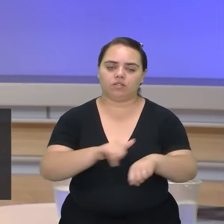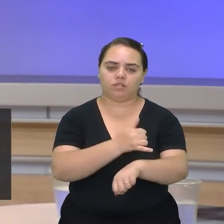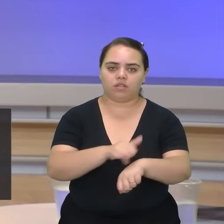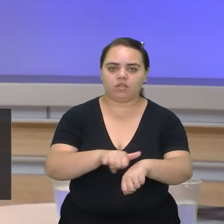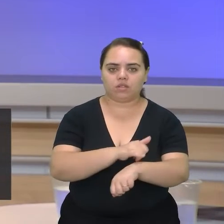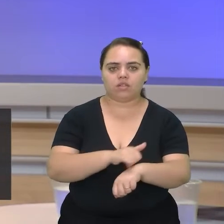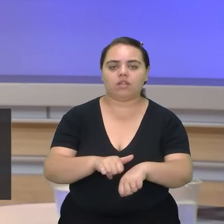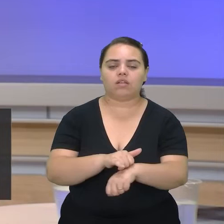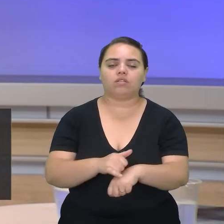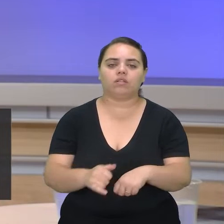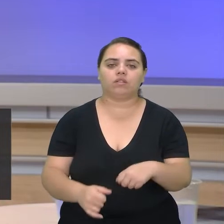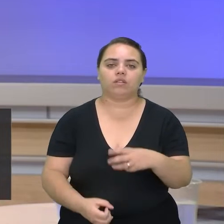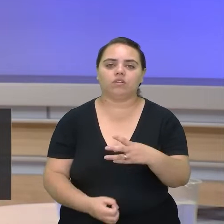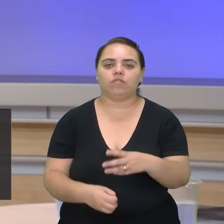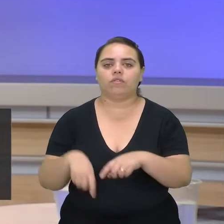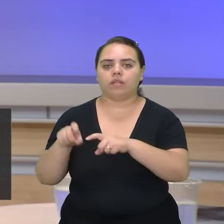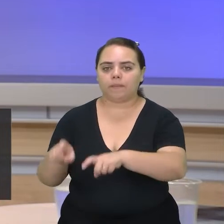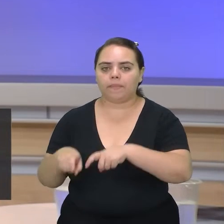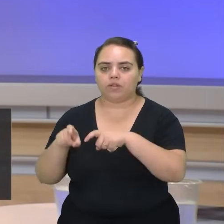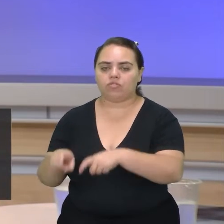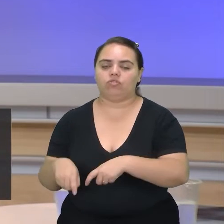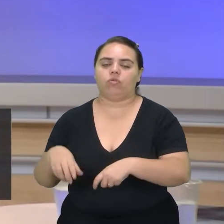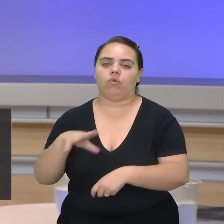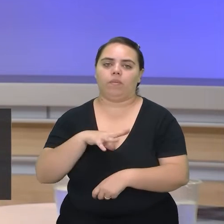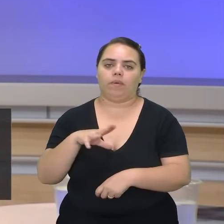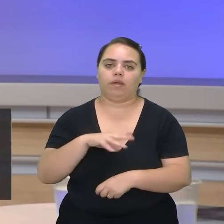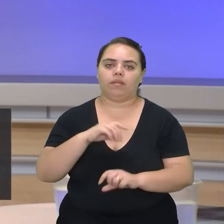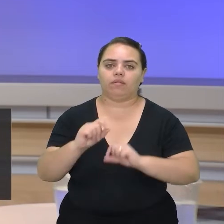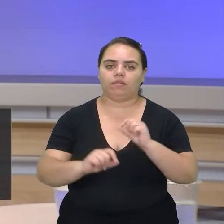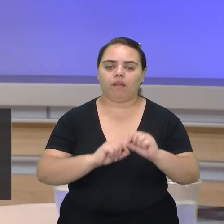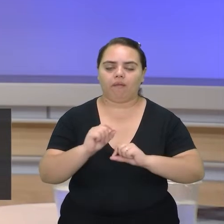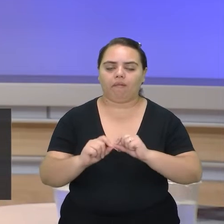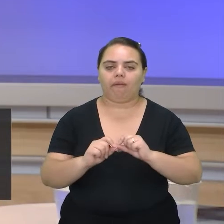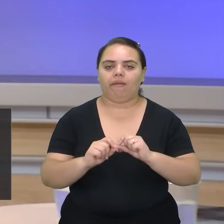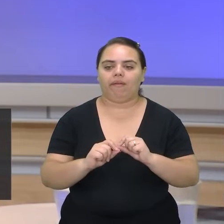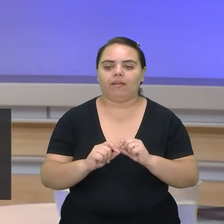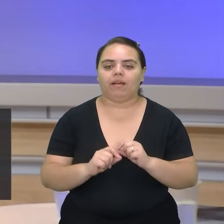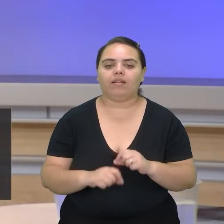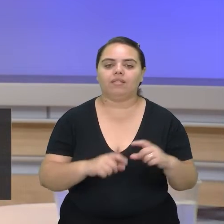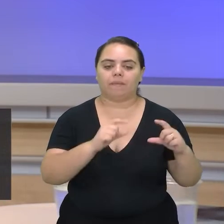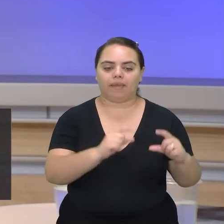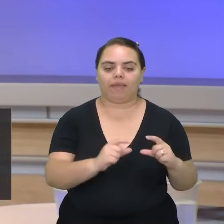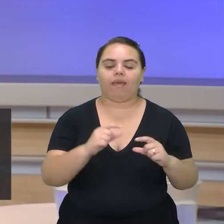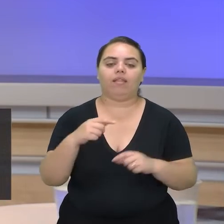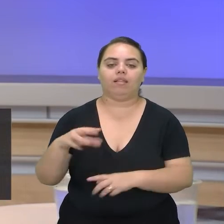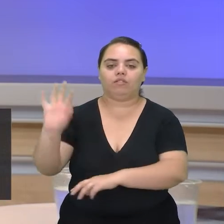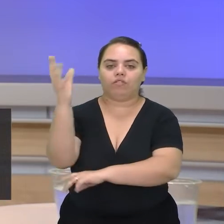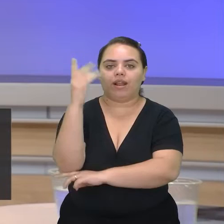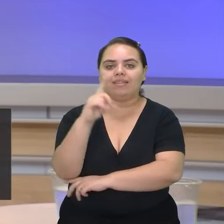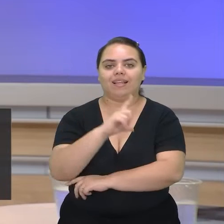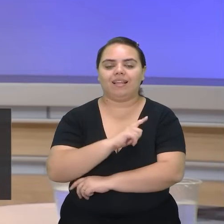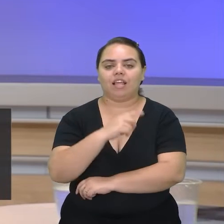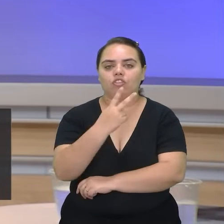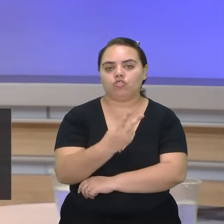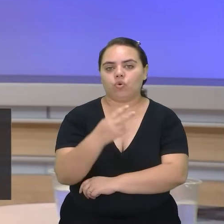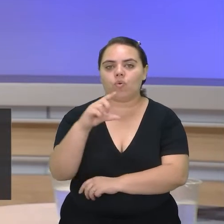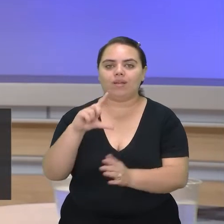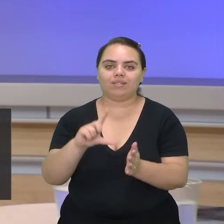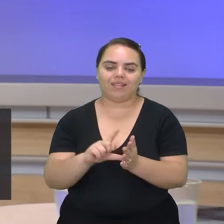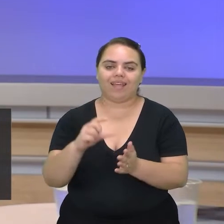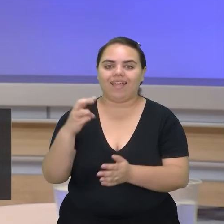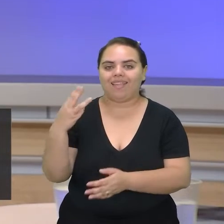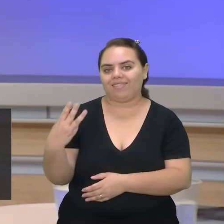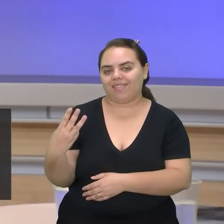do plantio urbano, é esse plantio adensado. O que significa? As nossas mini-florestas, elas têm de 2 a 3 árvores por metro